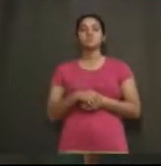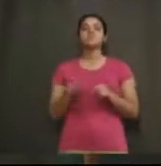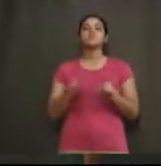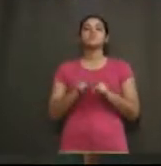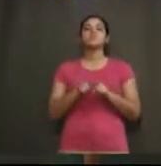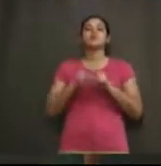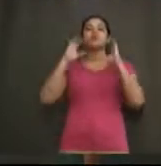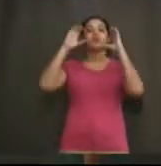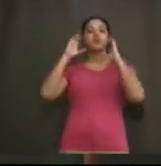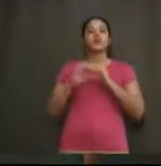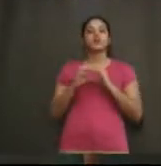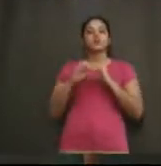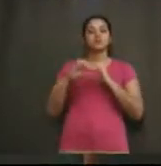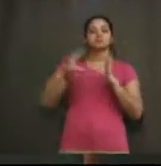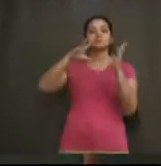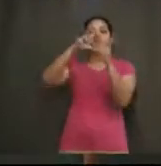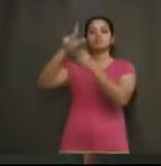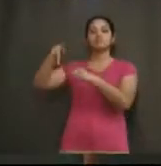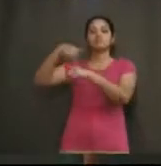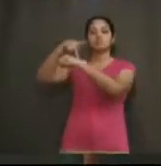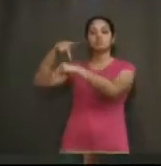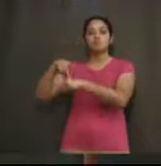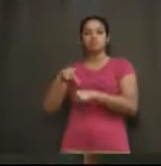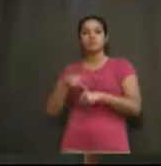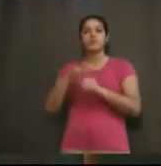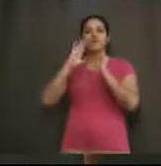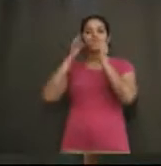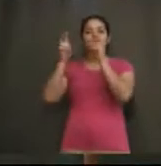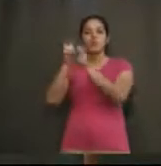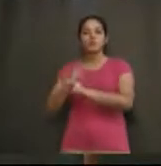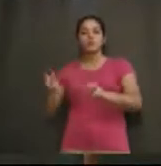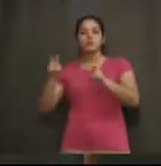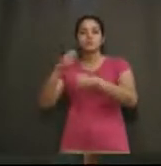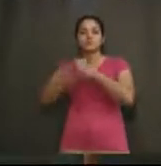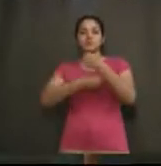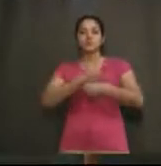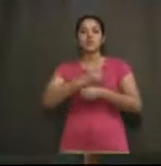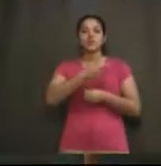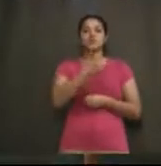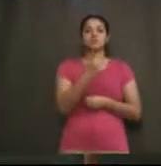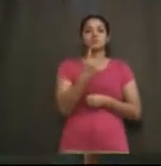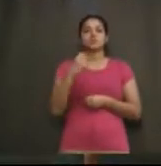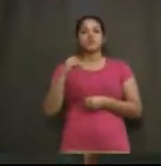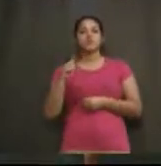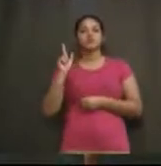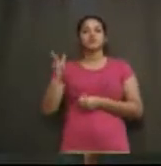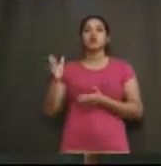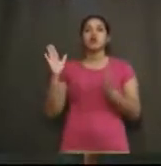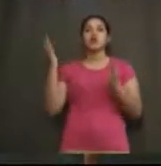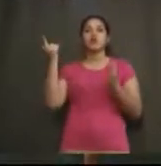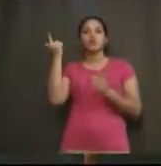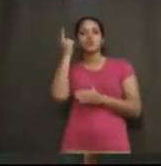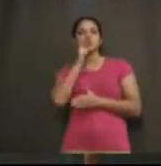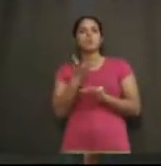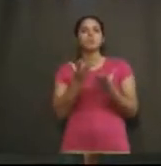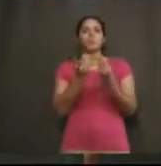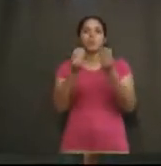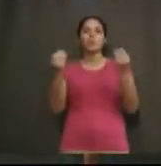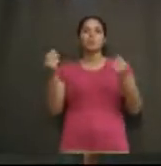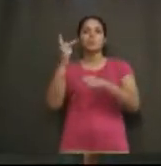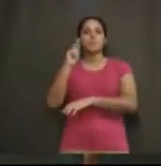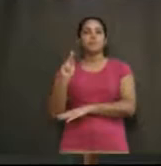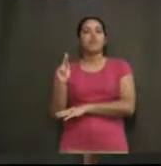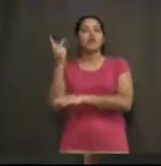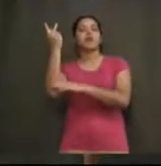Aplicada e Computacional, de 2019. Ganhou vários prêmios, entre eles o Prêmio Ramanujan, do Centro Internacional